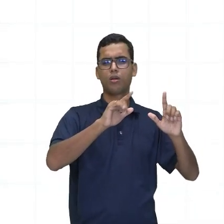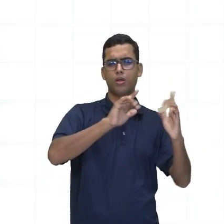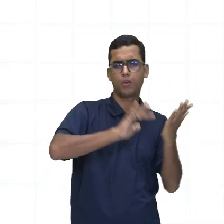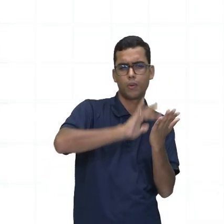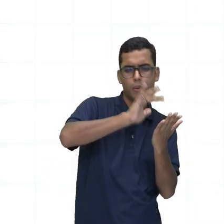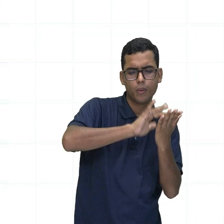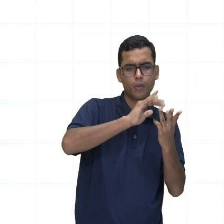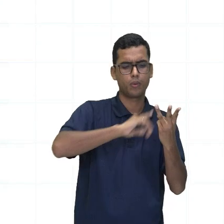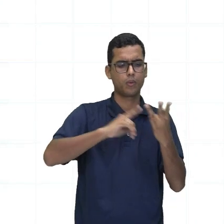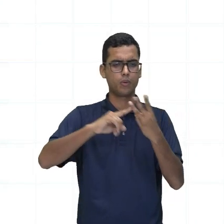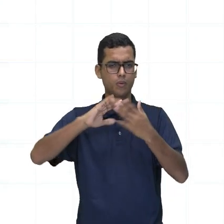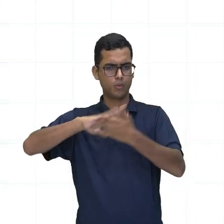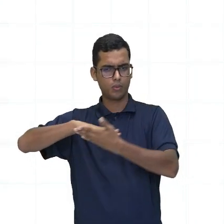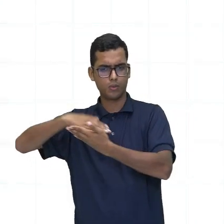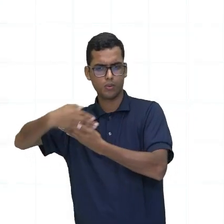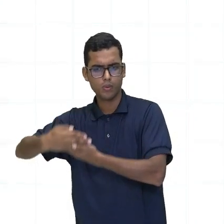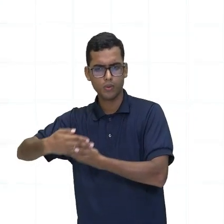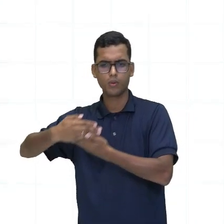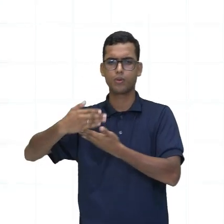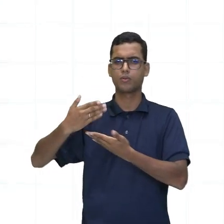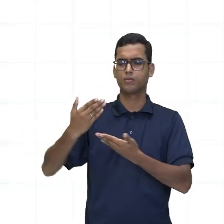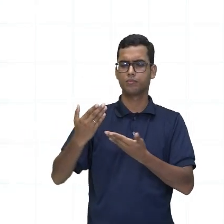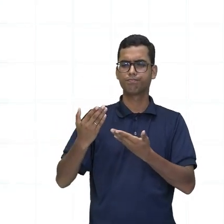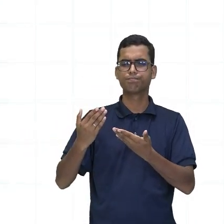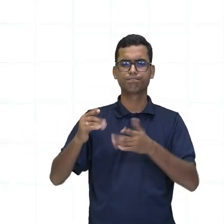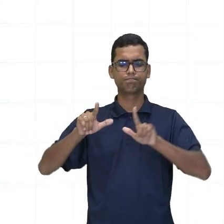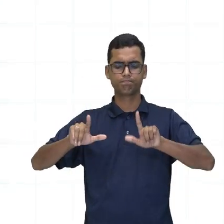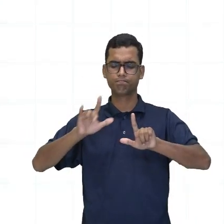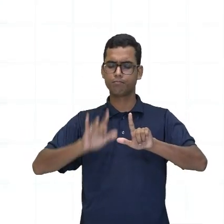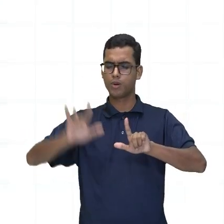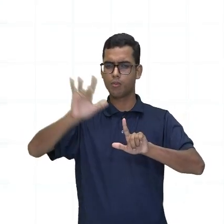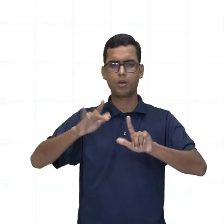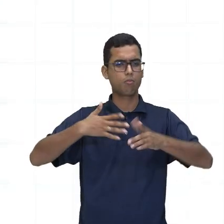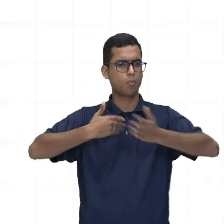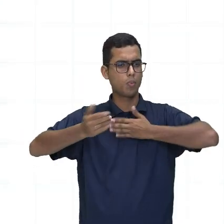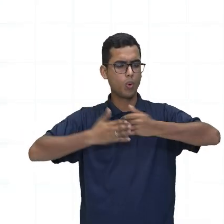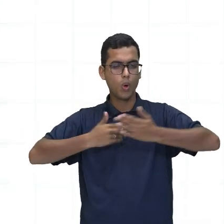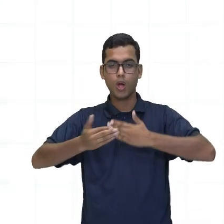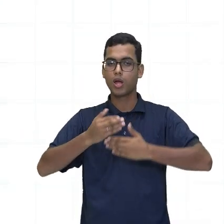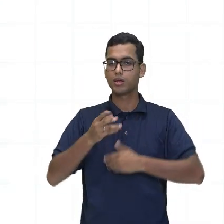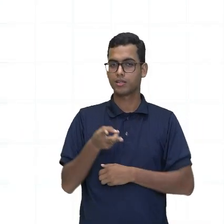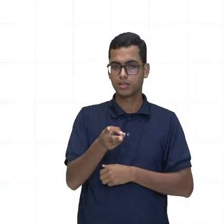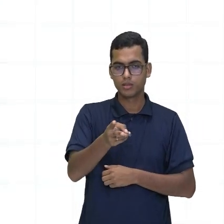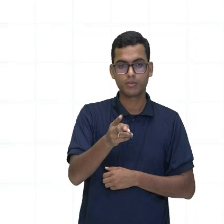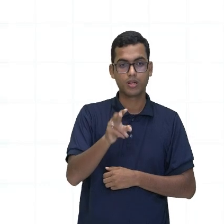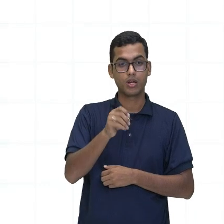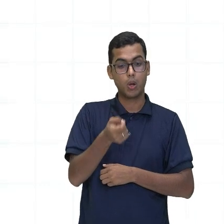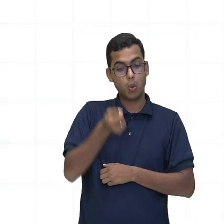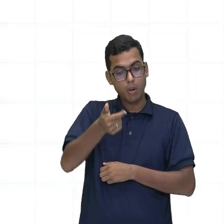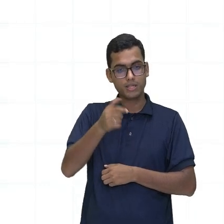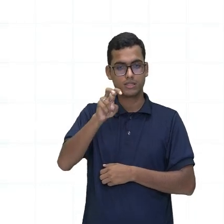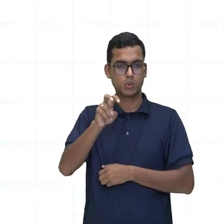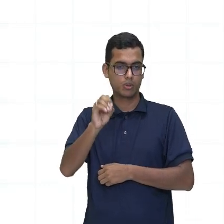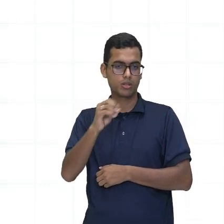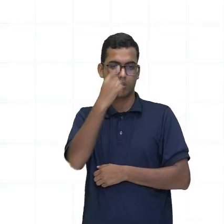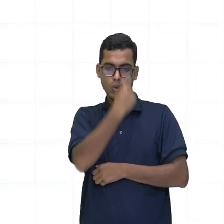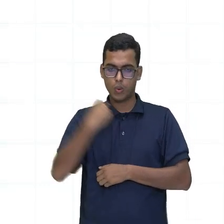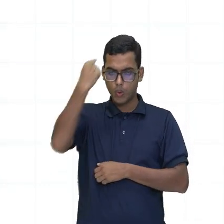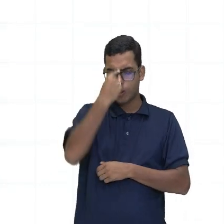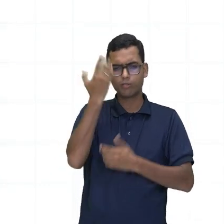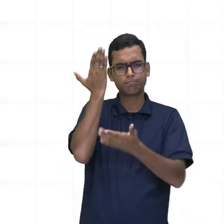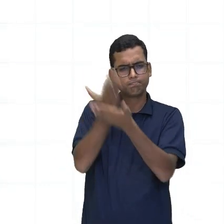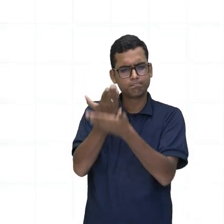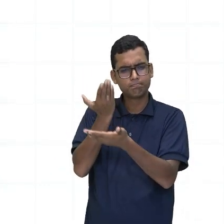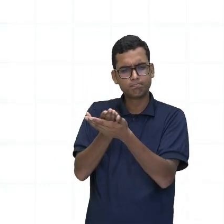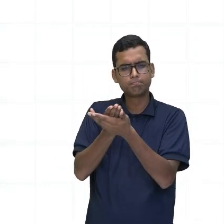TV, computador, o tablet, seja lá o que for, tá bom? E aí que inúmeros estudos,